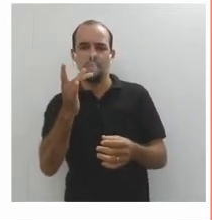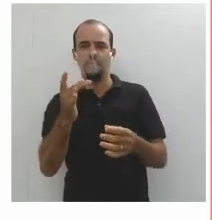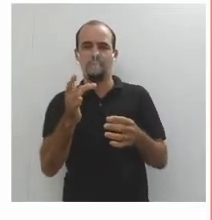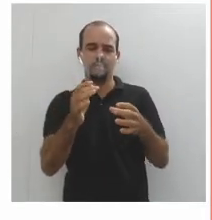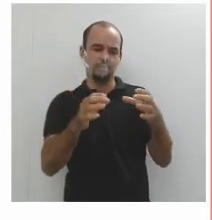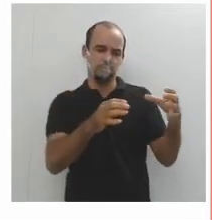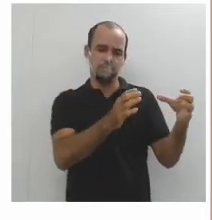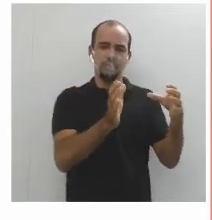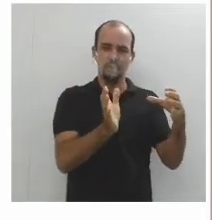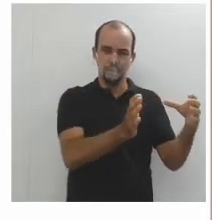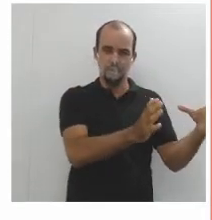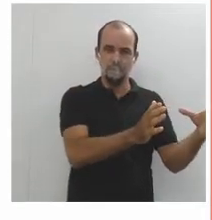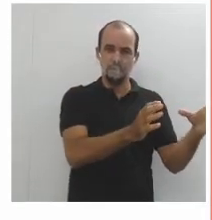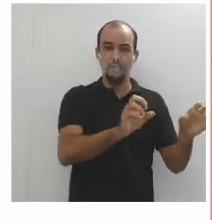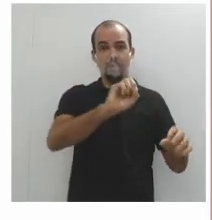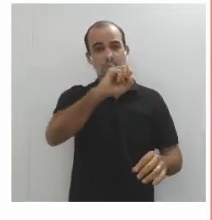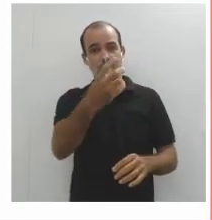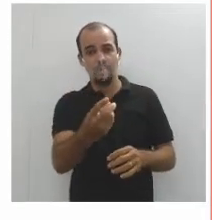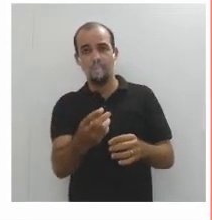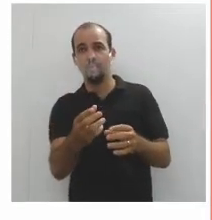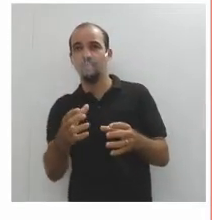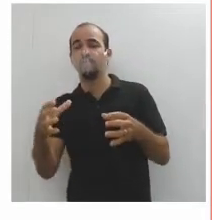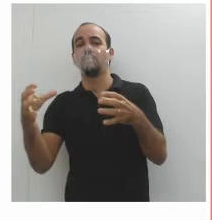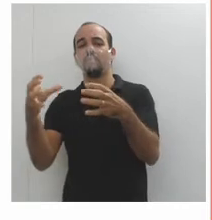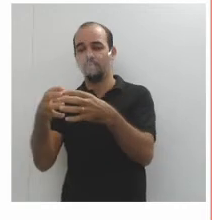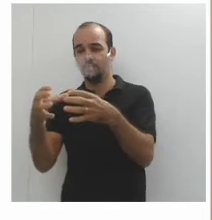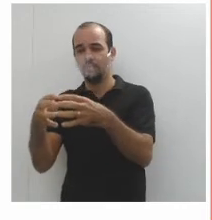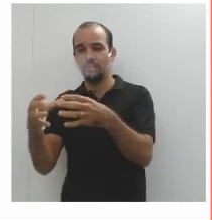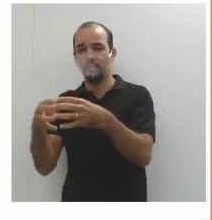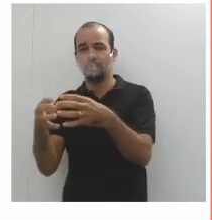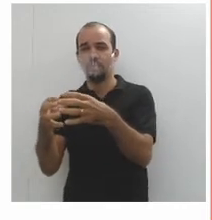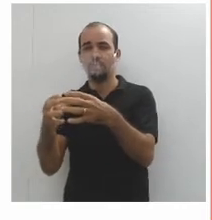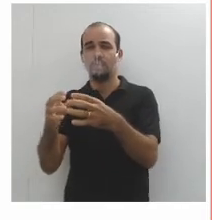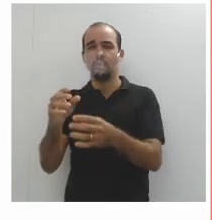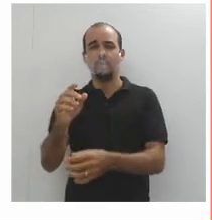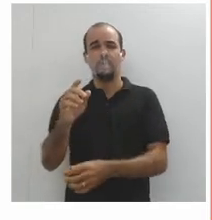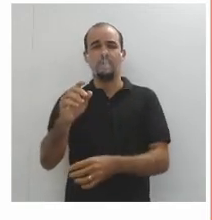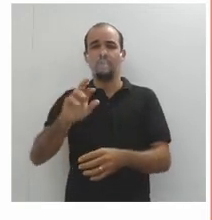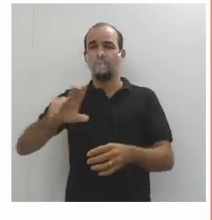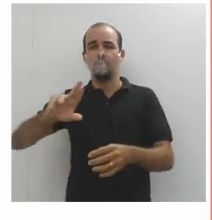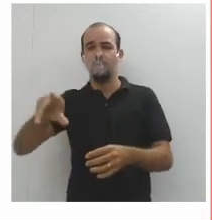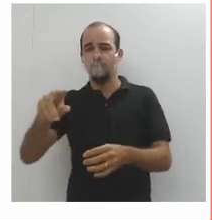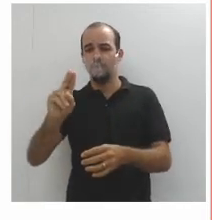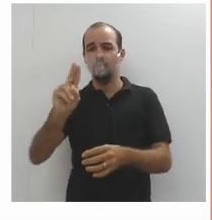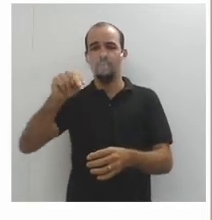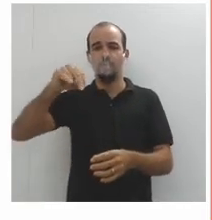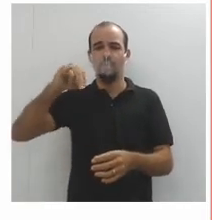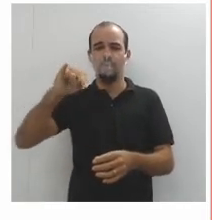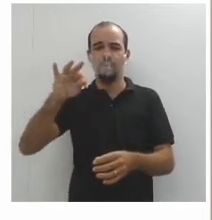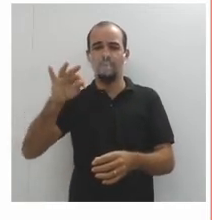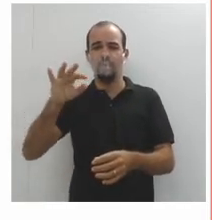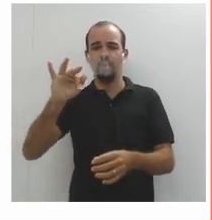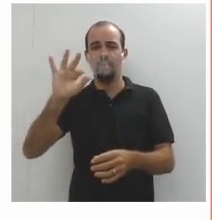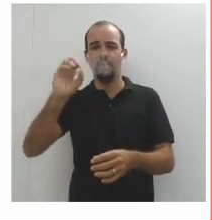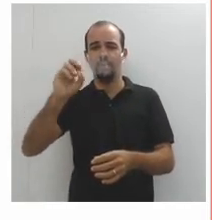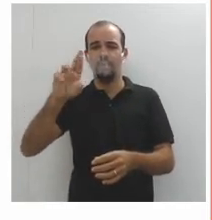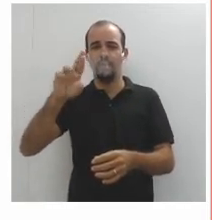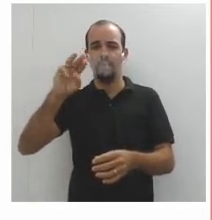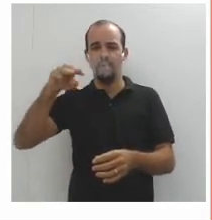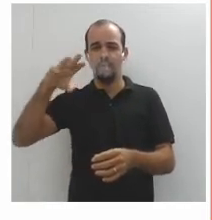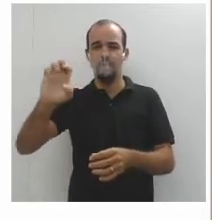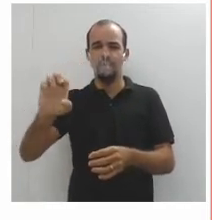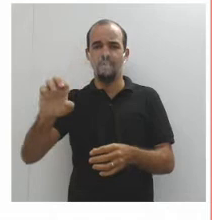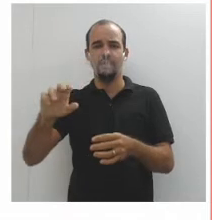ser classificado como um sistema não uniforme, o caso de uma pedra que apresenta diversos